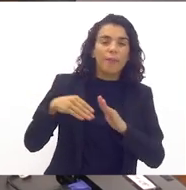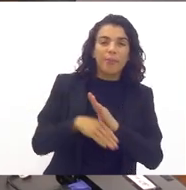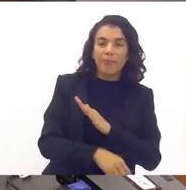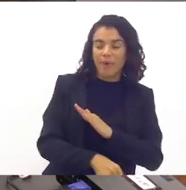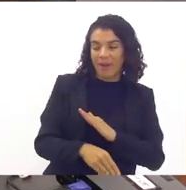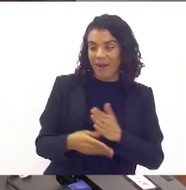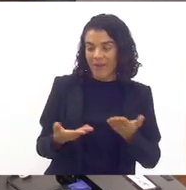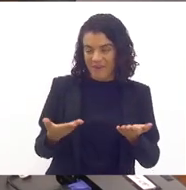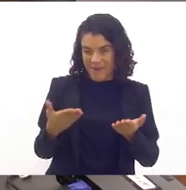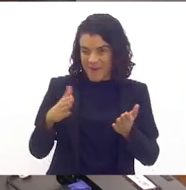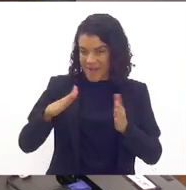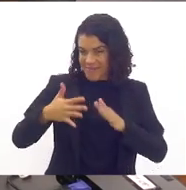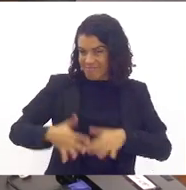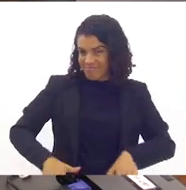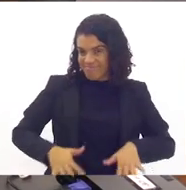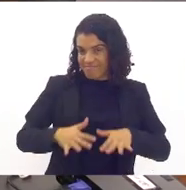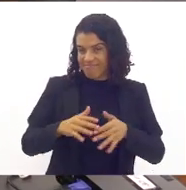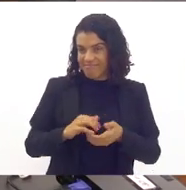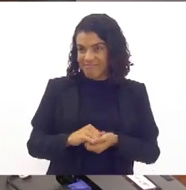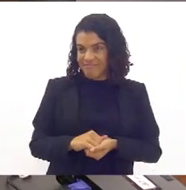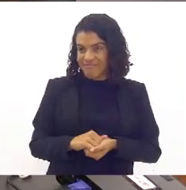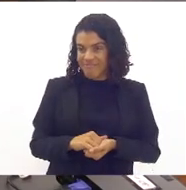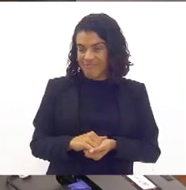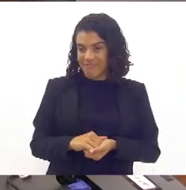deputado? Você lembra que...